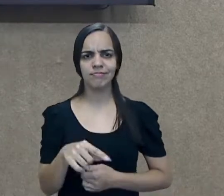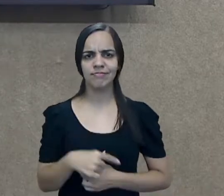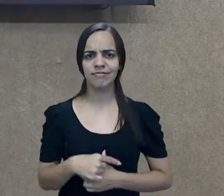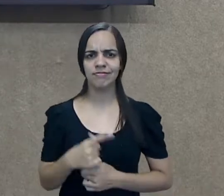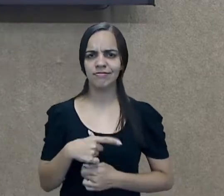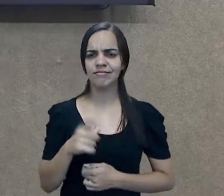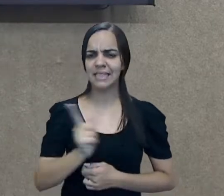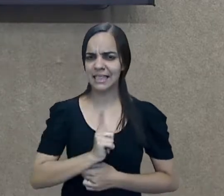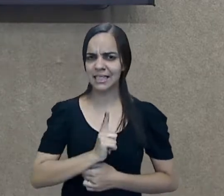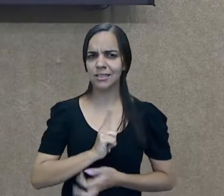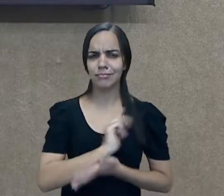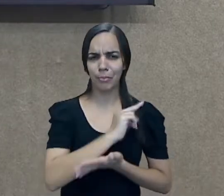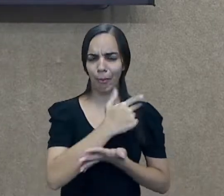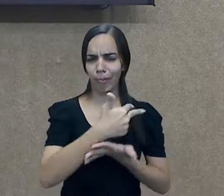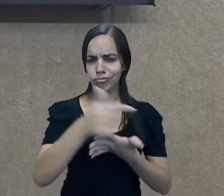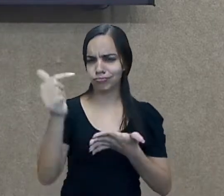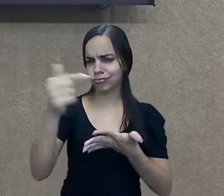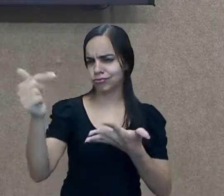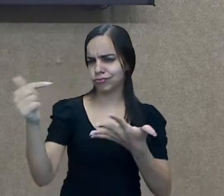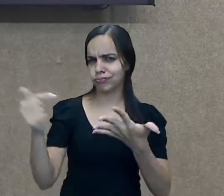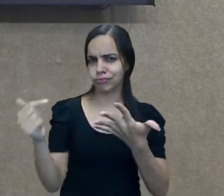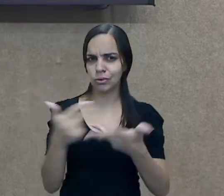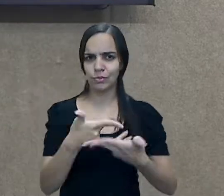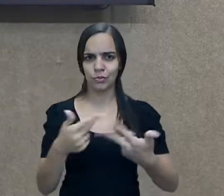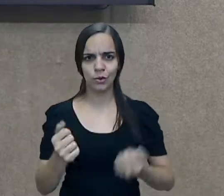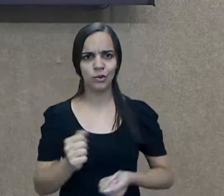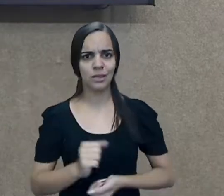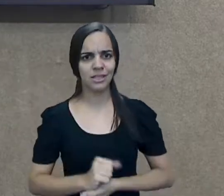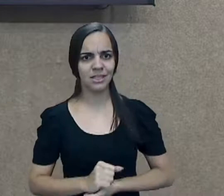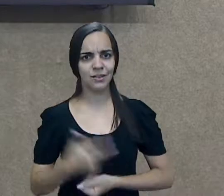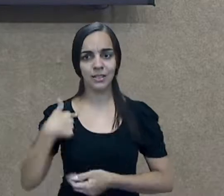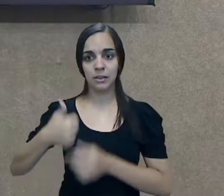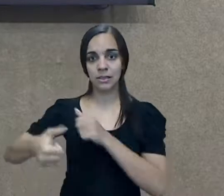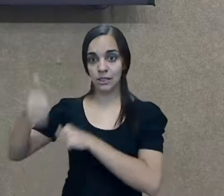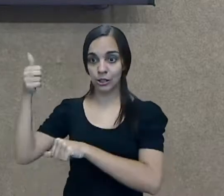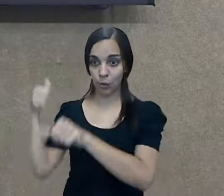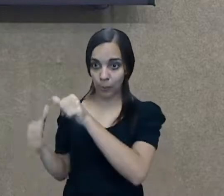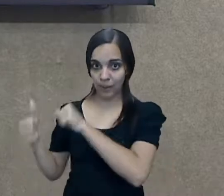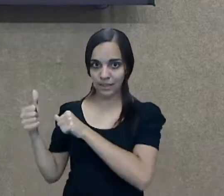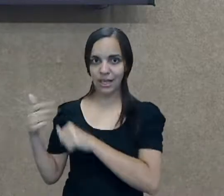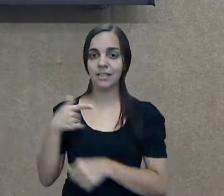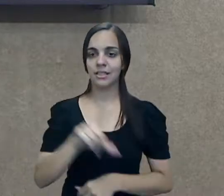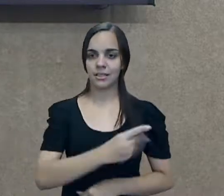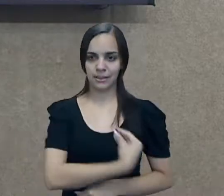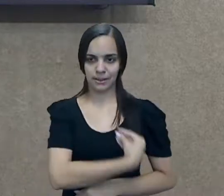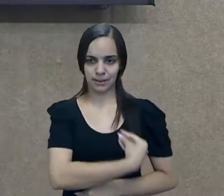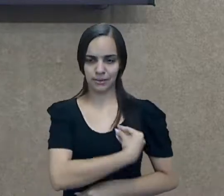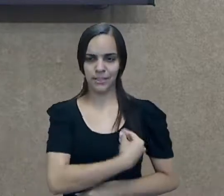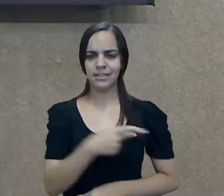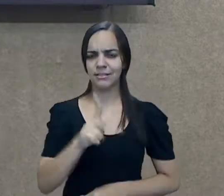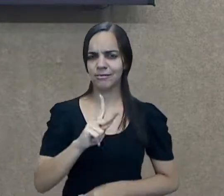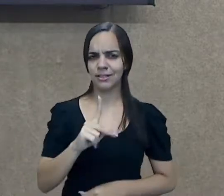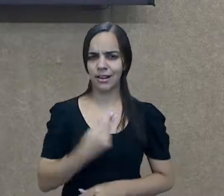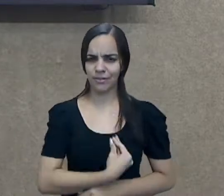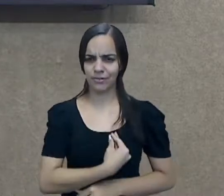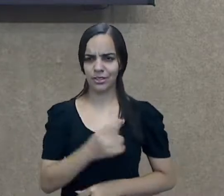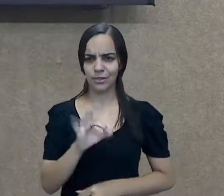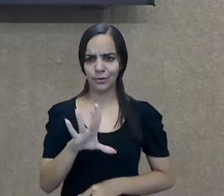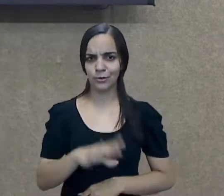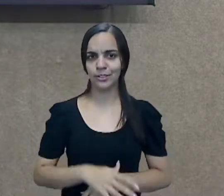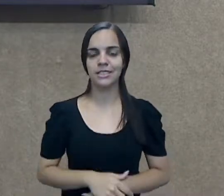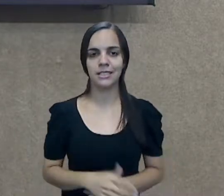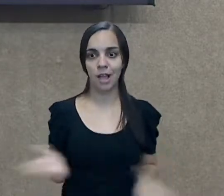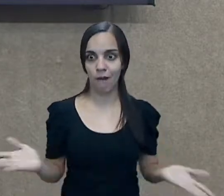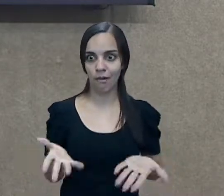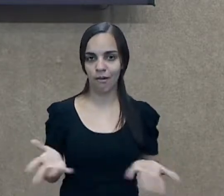bem presente o passado. O passado está bem presente na vida de vocês. Deu até uma trava-língua